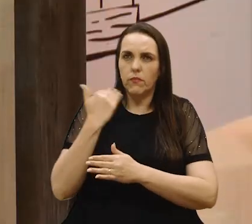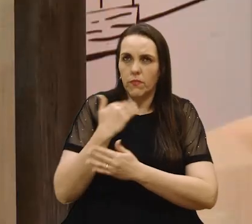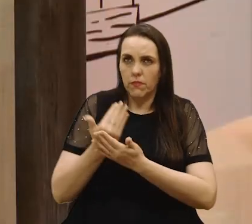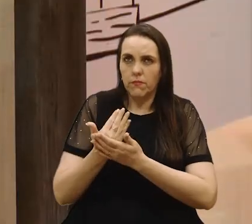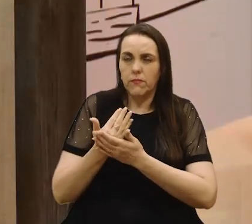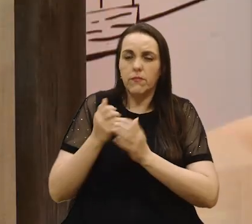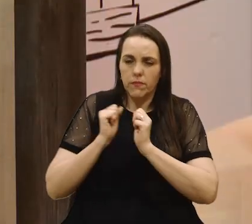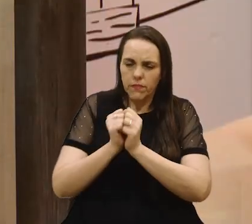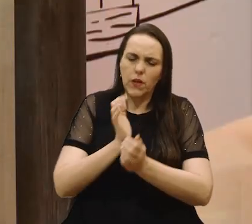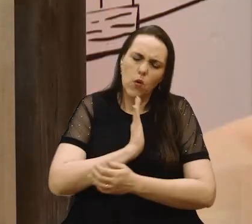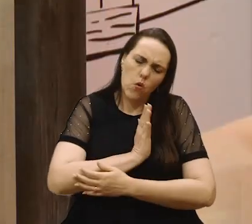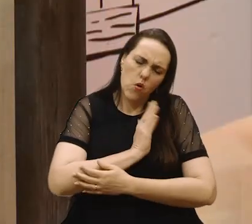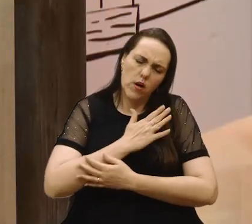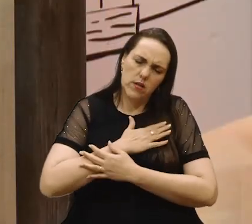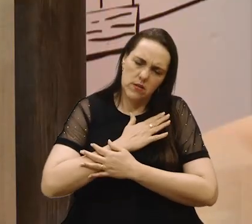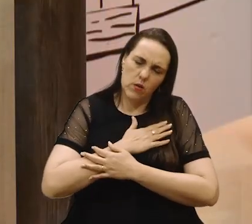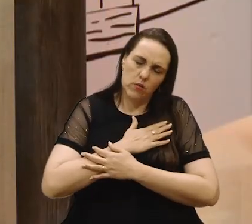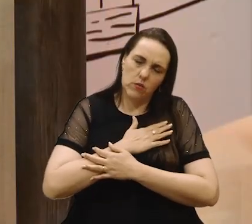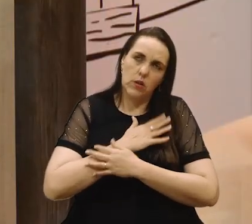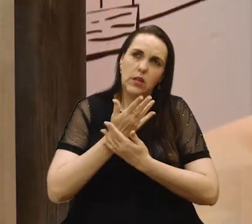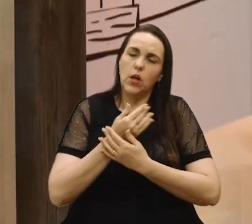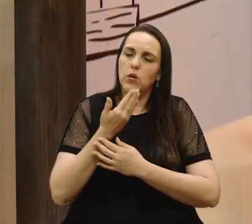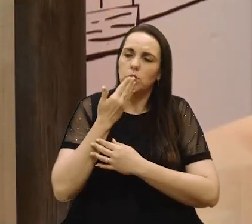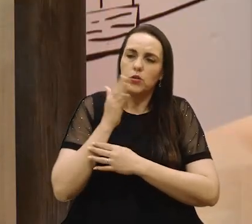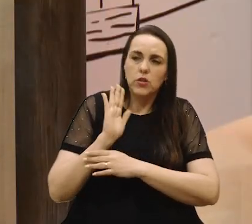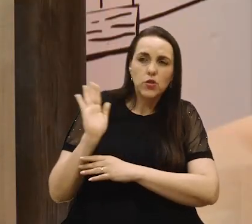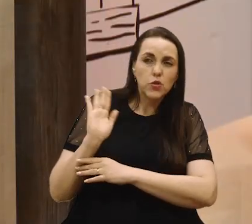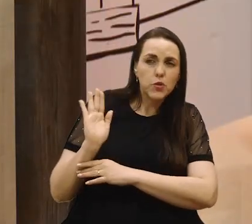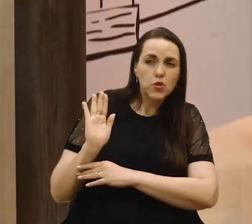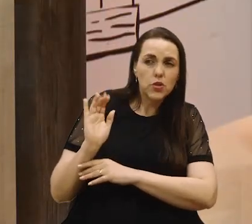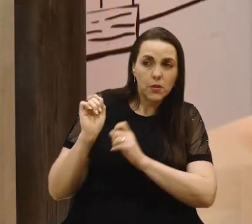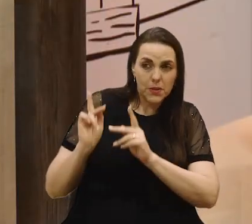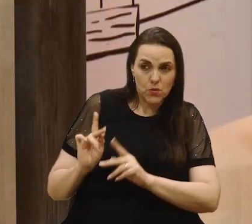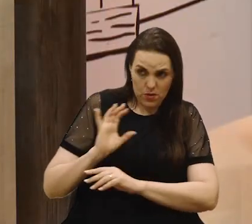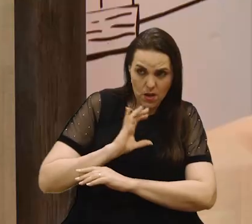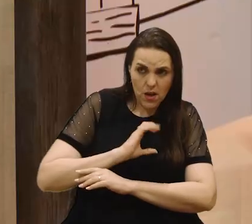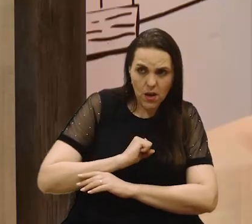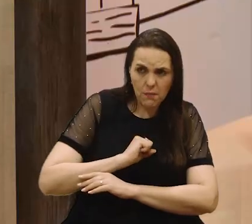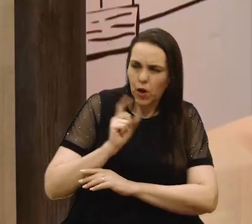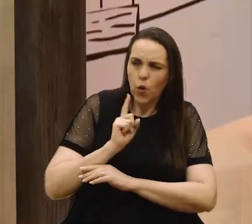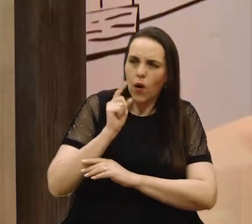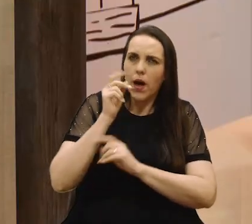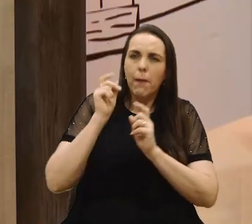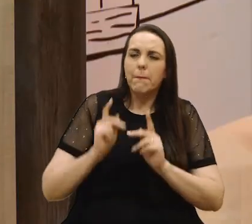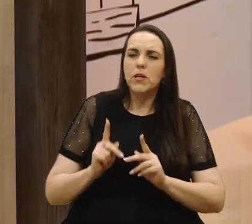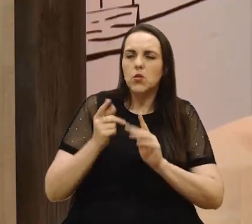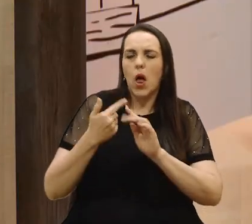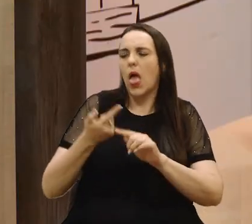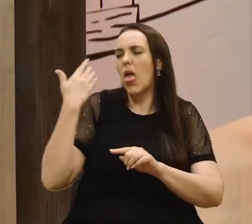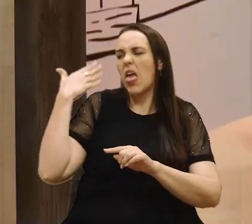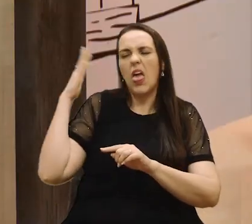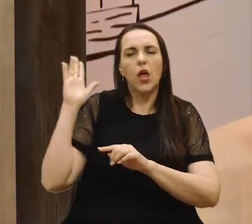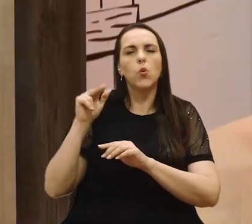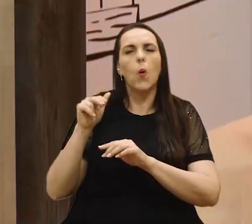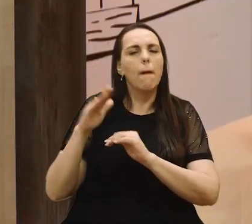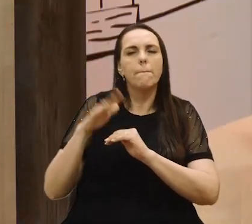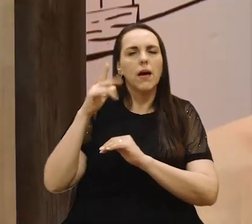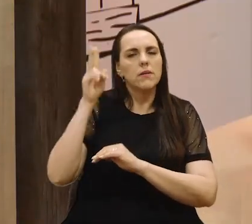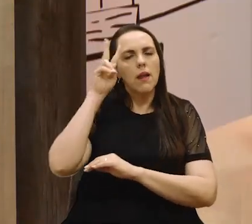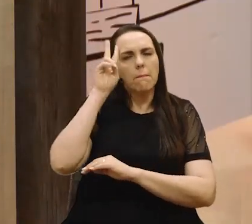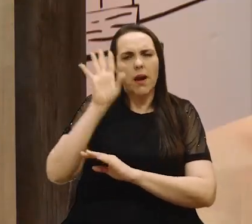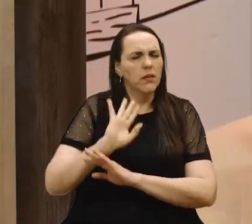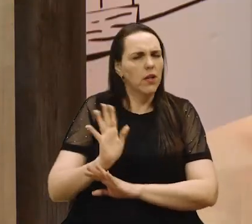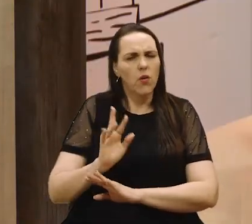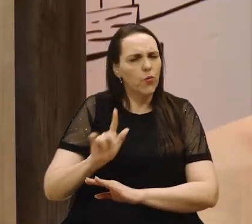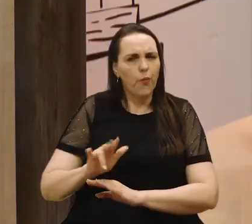perdeu e levar isso no teu coração. Então, tu se despedir de quem tu ama não é deixar essa pessoa no passado e não